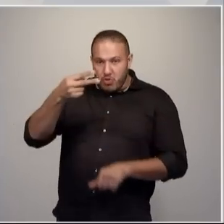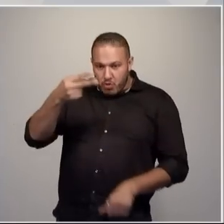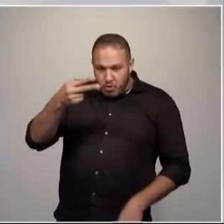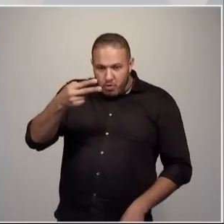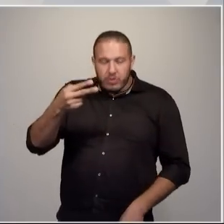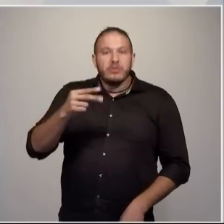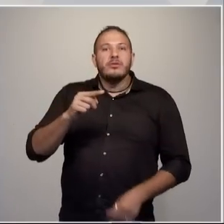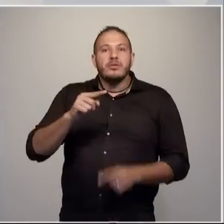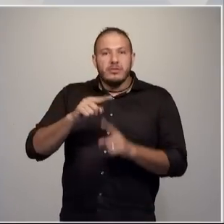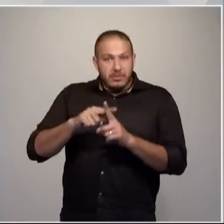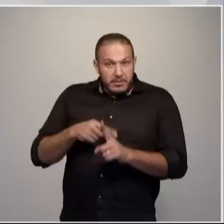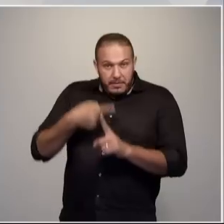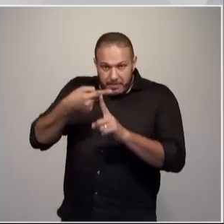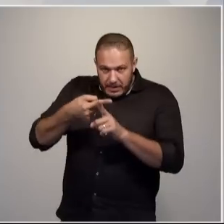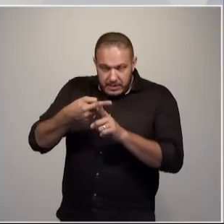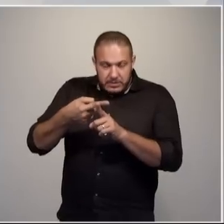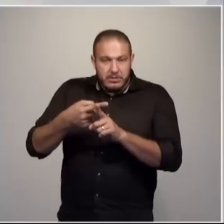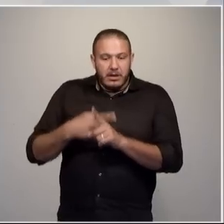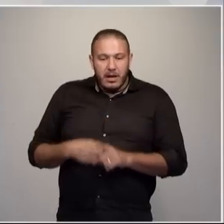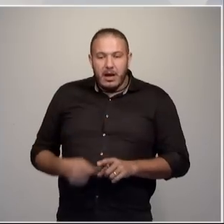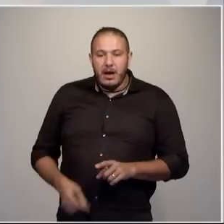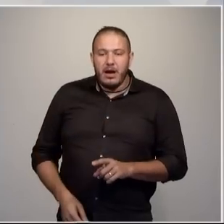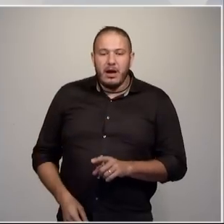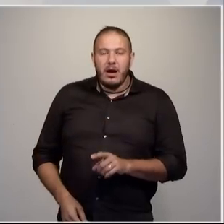mais 4y